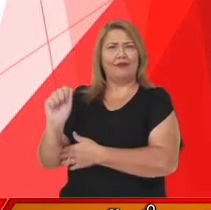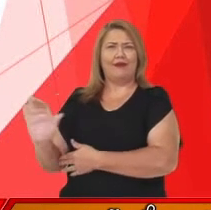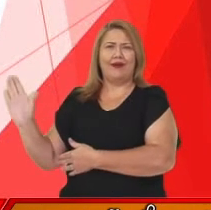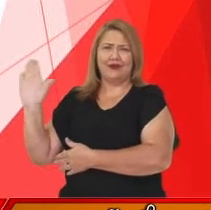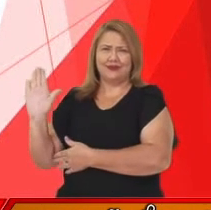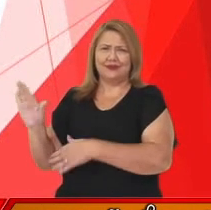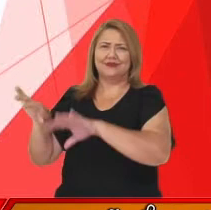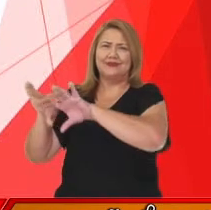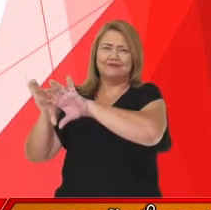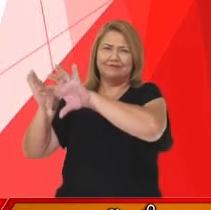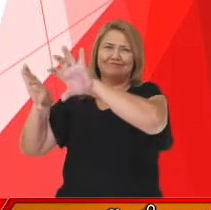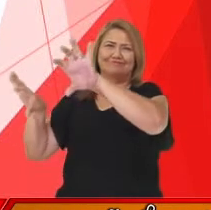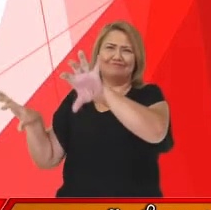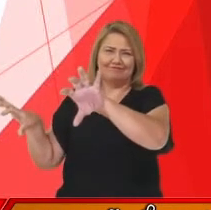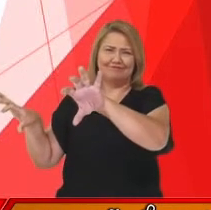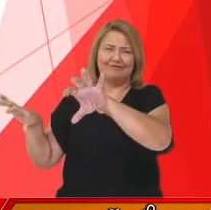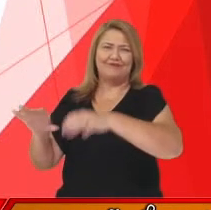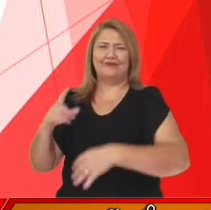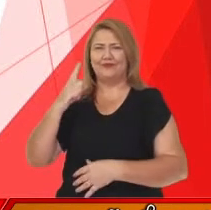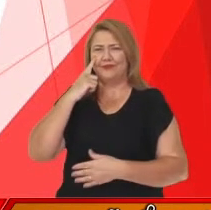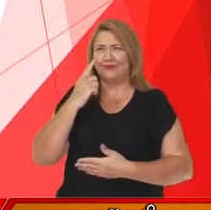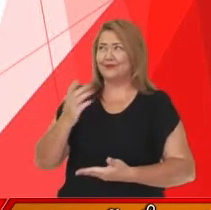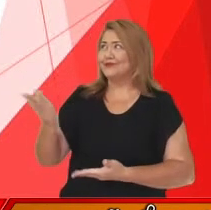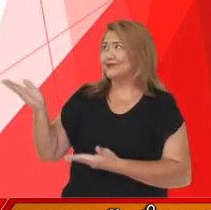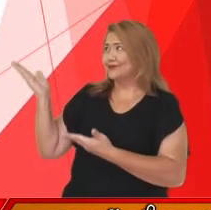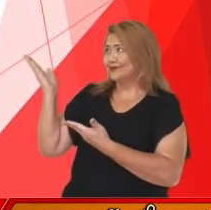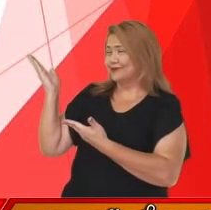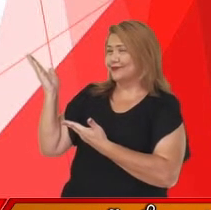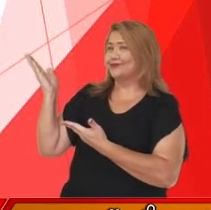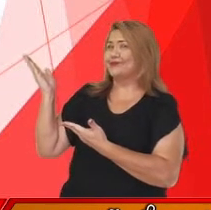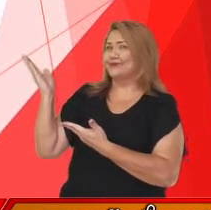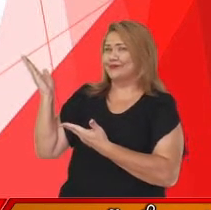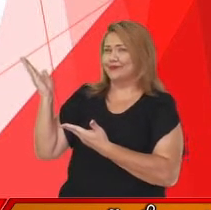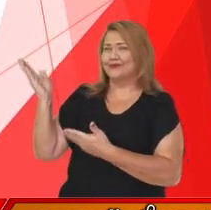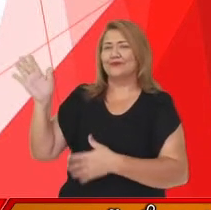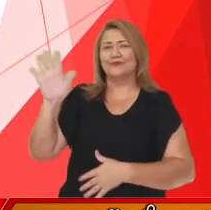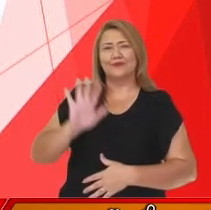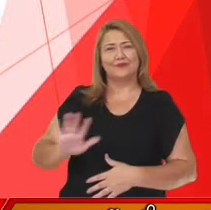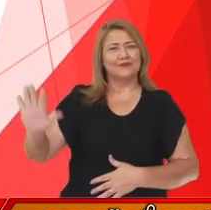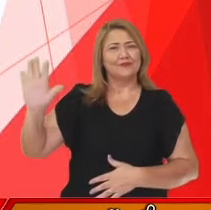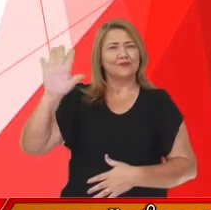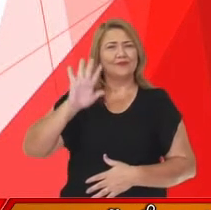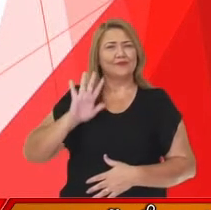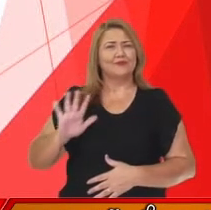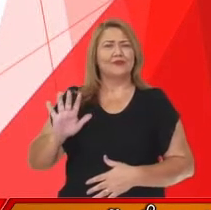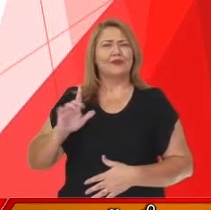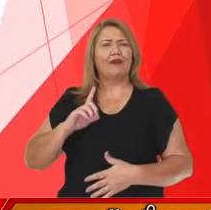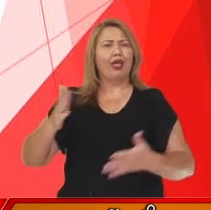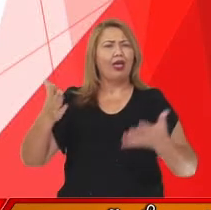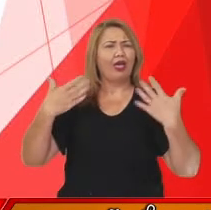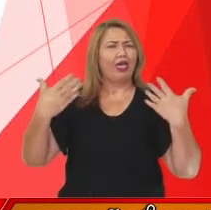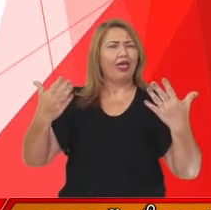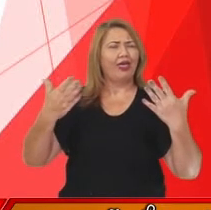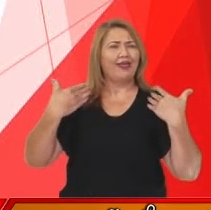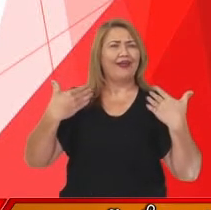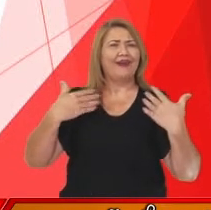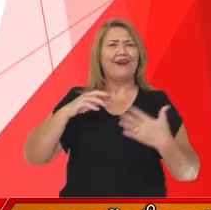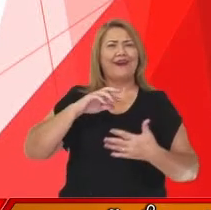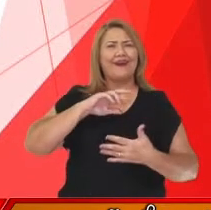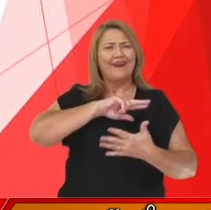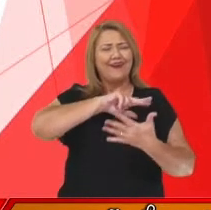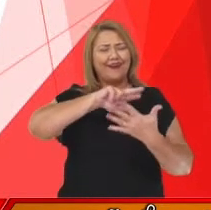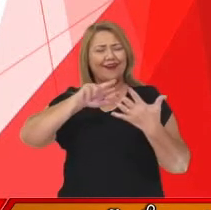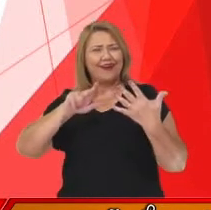consciente Ásia aí na tela para vocês nós temos um mapa dos climas que ocorrem